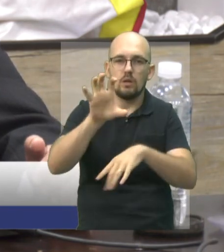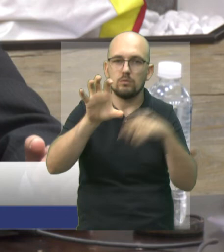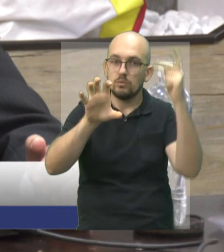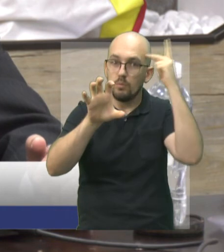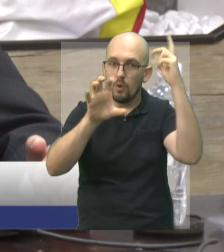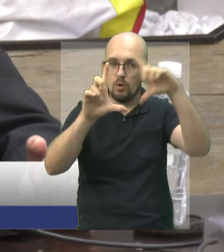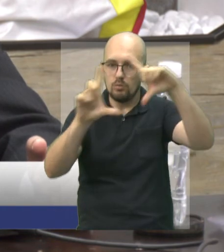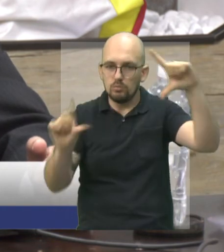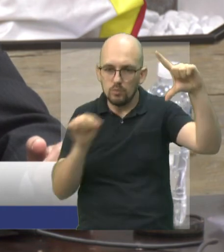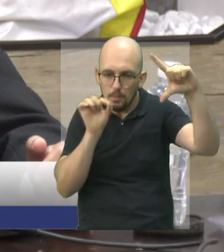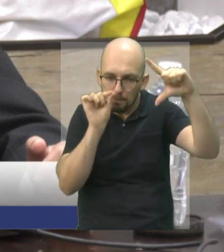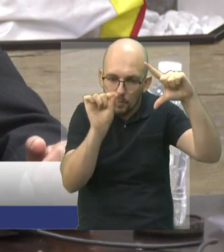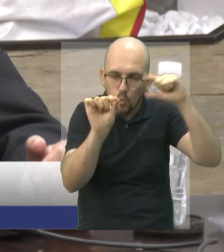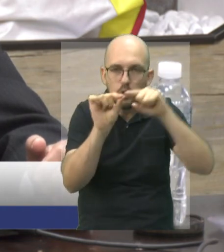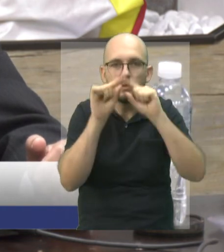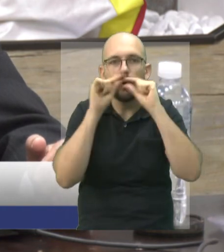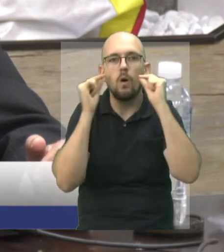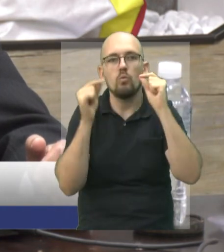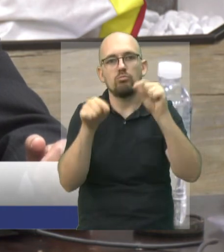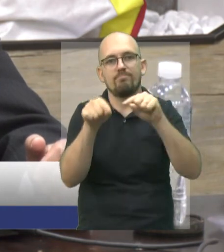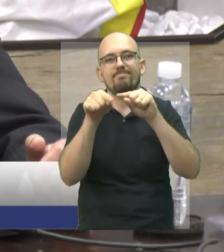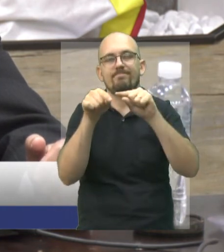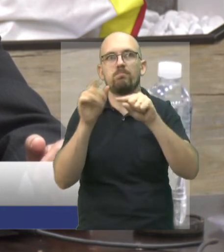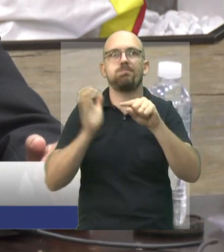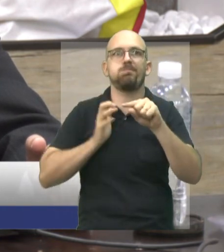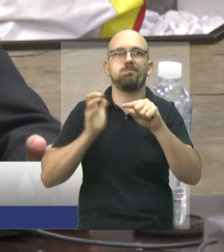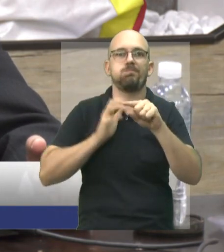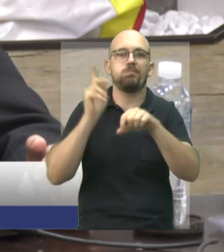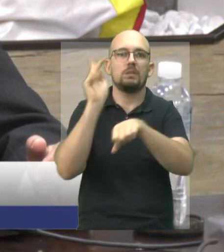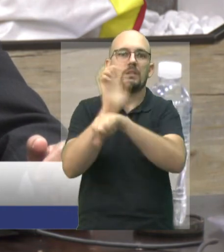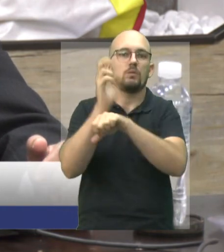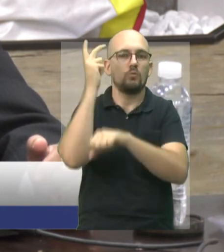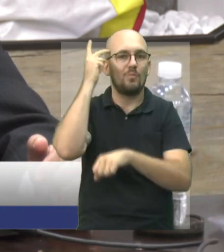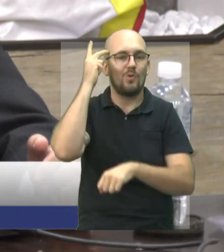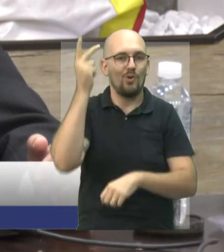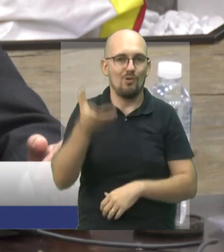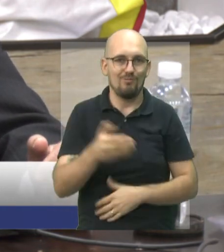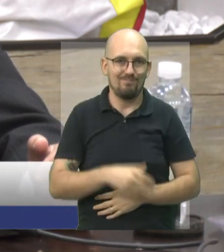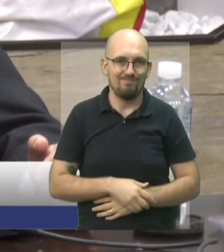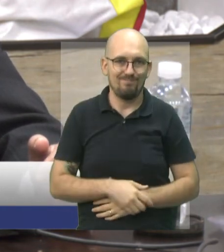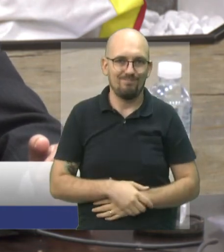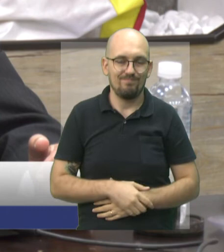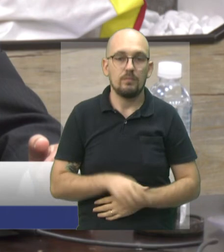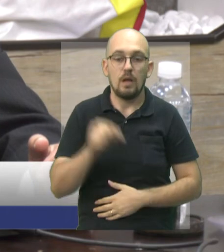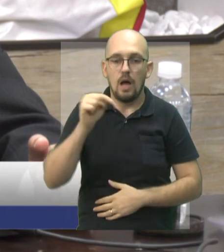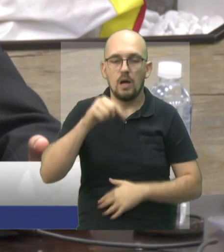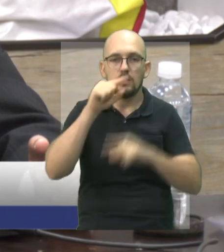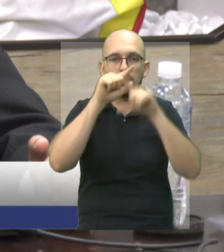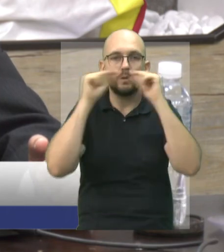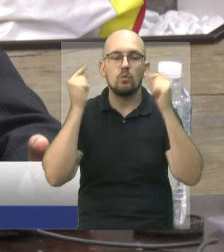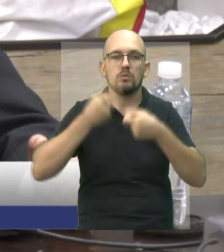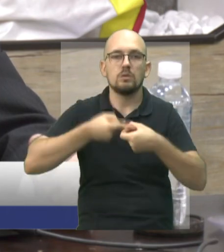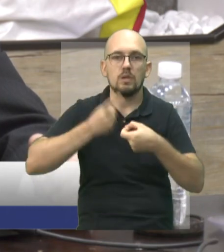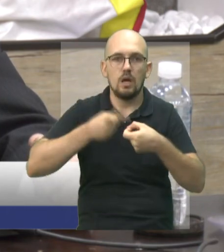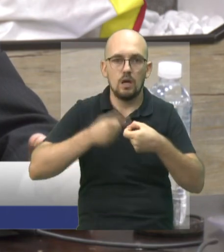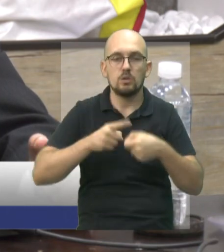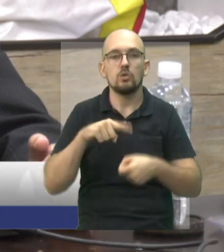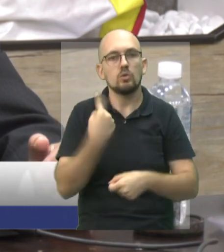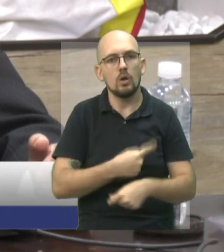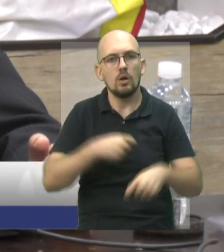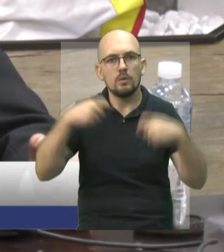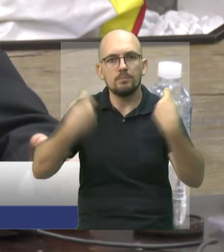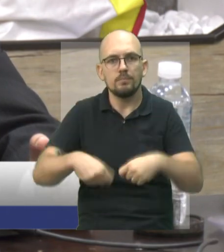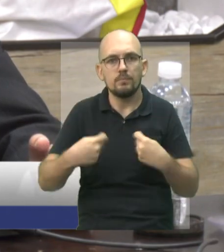Paulo, o estado mais rico da nossa nação. E nós, aqui como jaúense, nós temos que ser